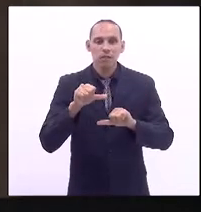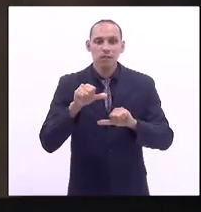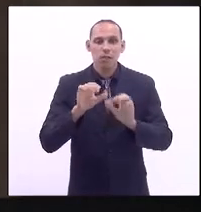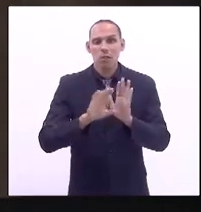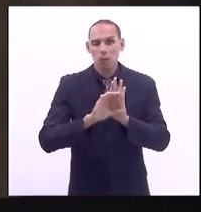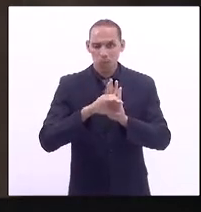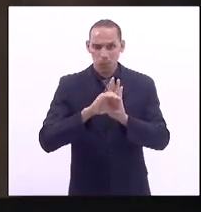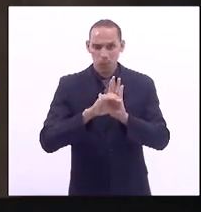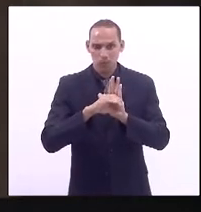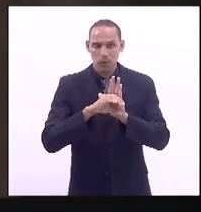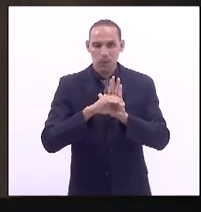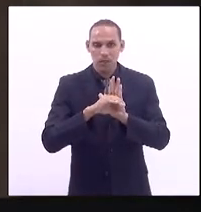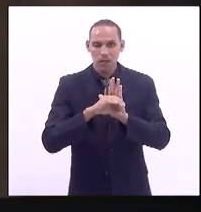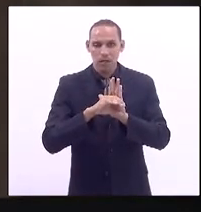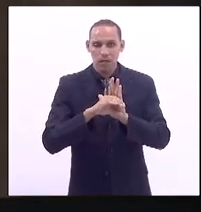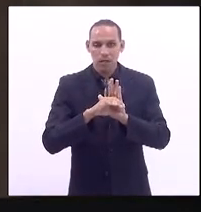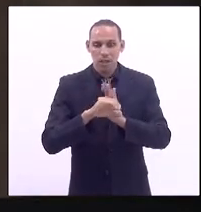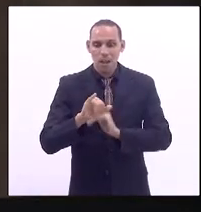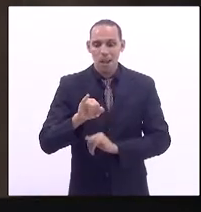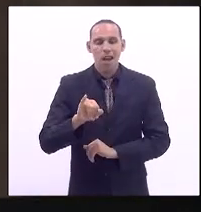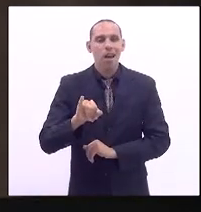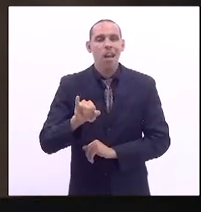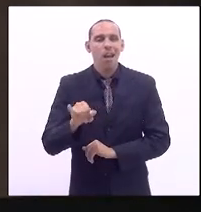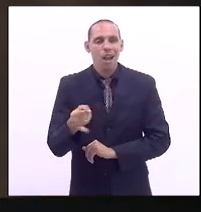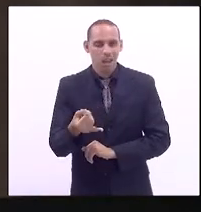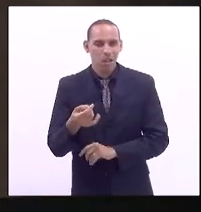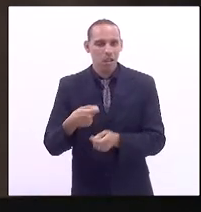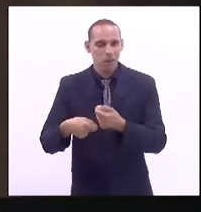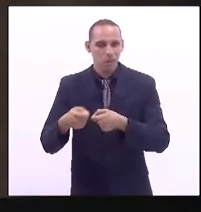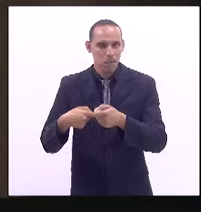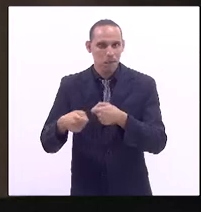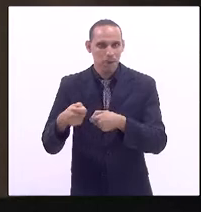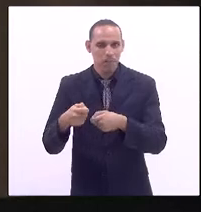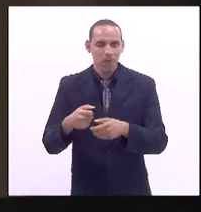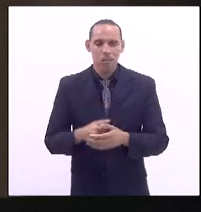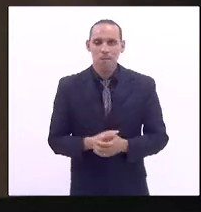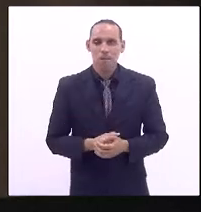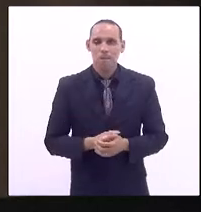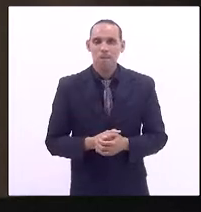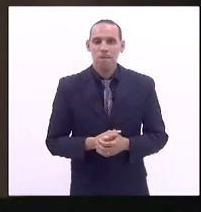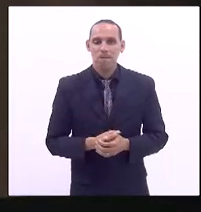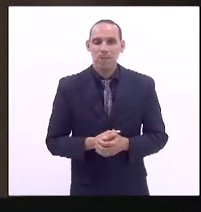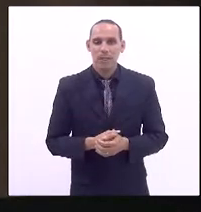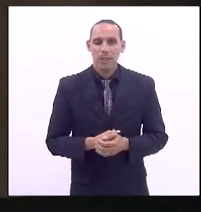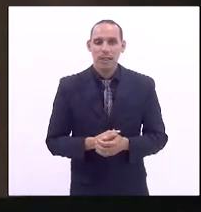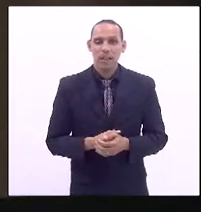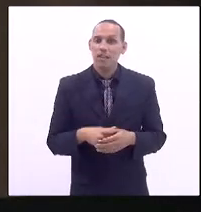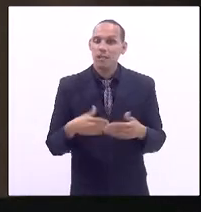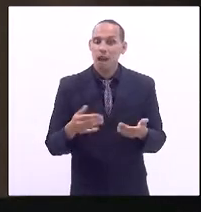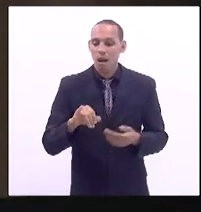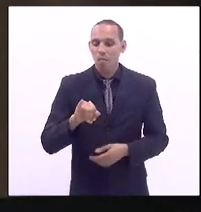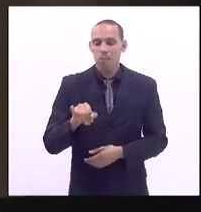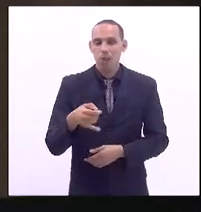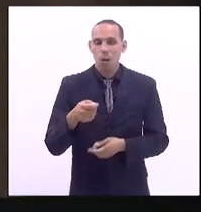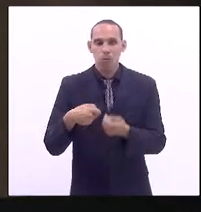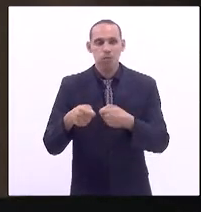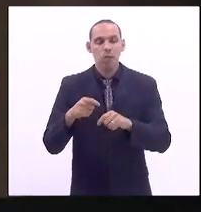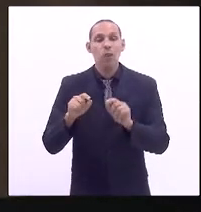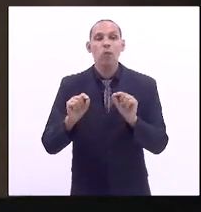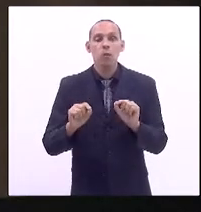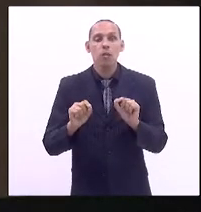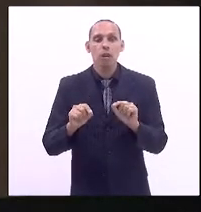conceito de aproveitamento econômico e sendo o aproveitamento econômico o